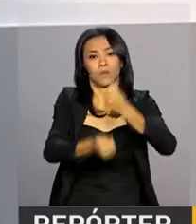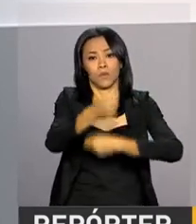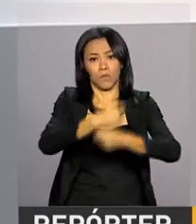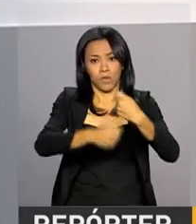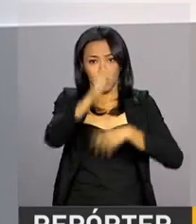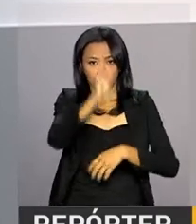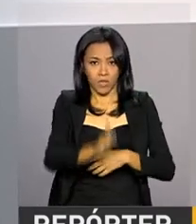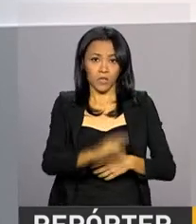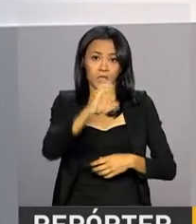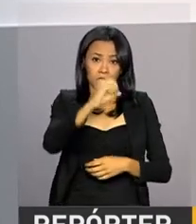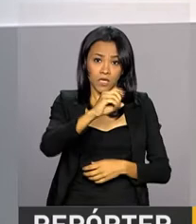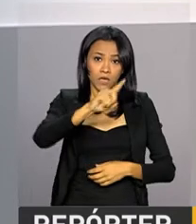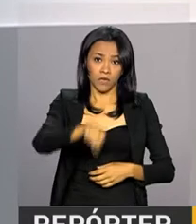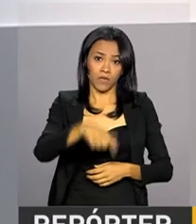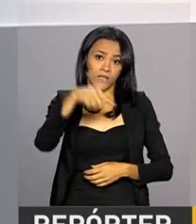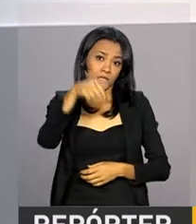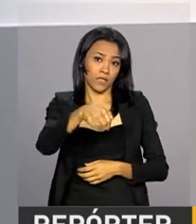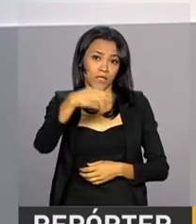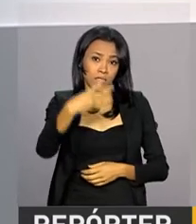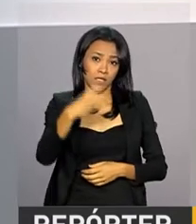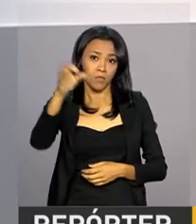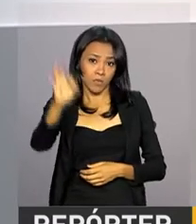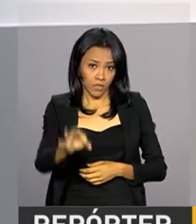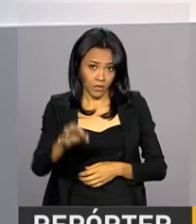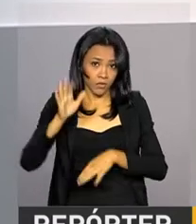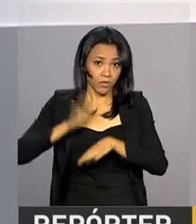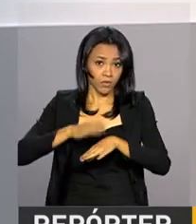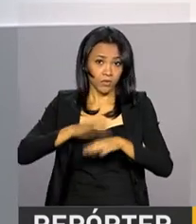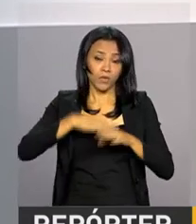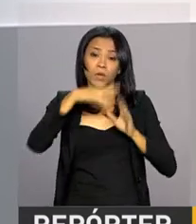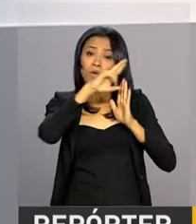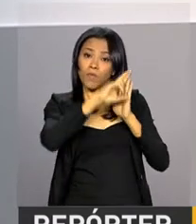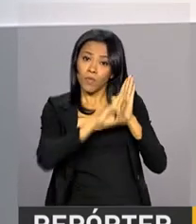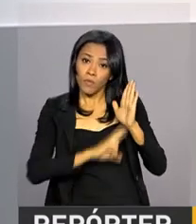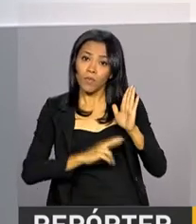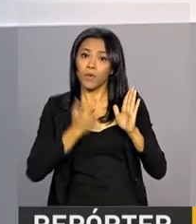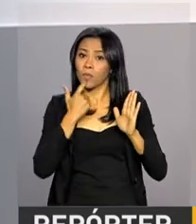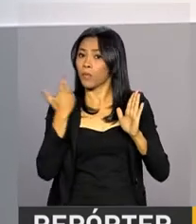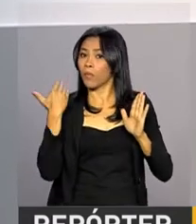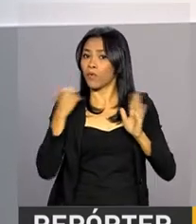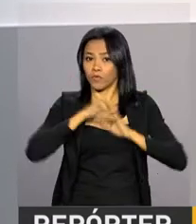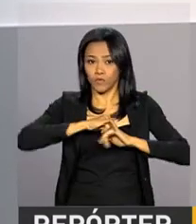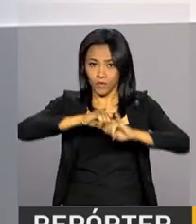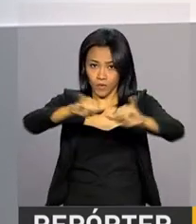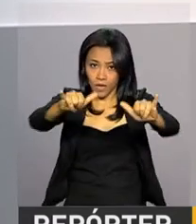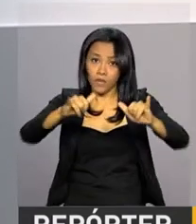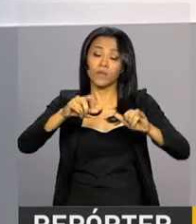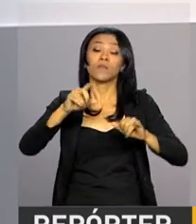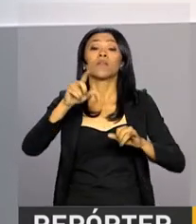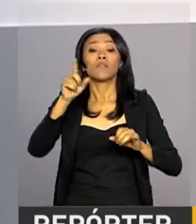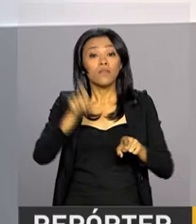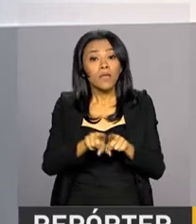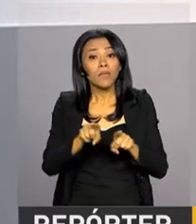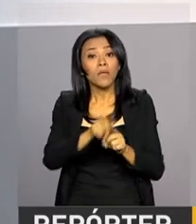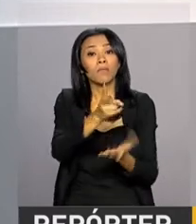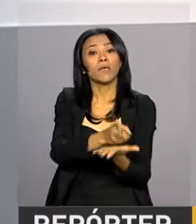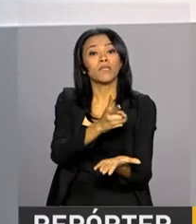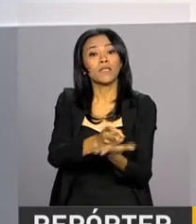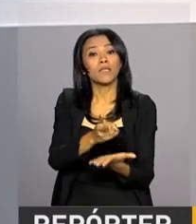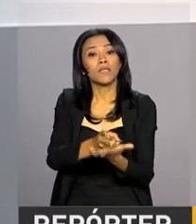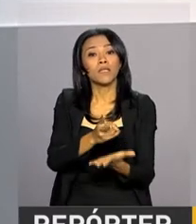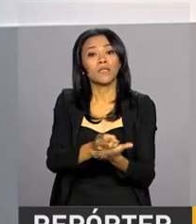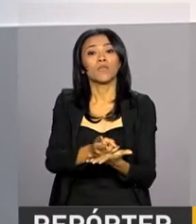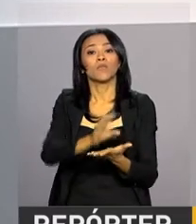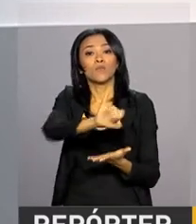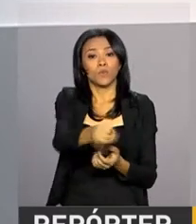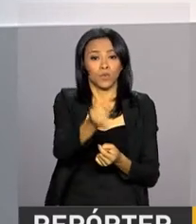ano em 0,73%. De acordo com o Boletim Focus, divulgado agora há pouco, também está mantida a previsão da taxa de juros Selic